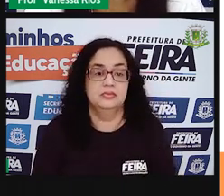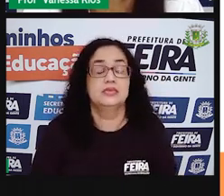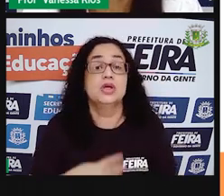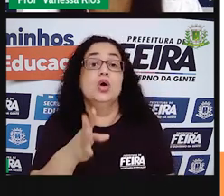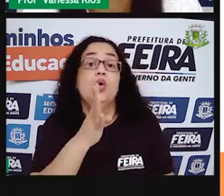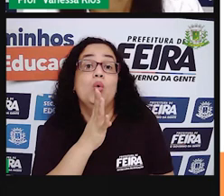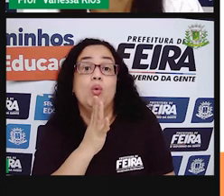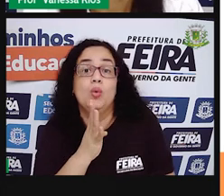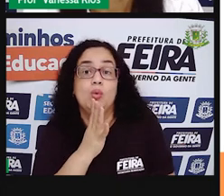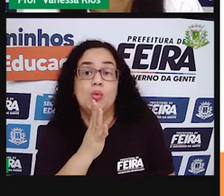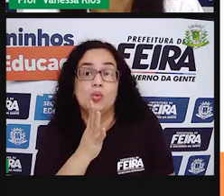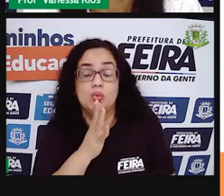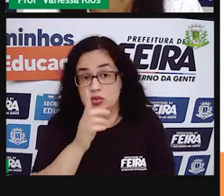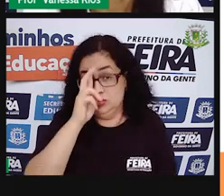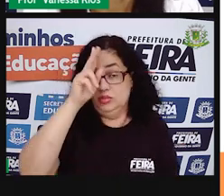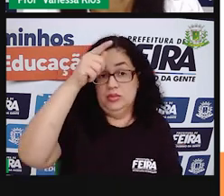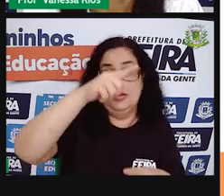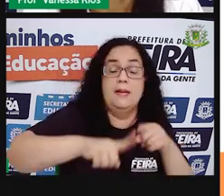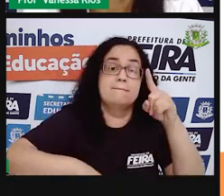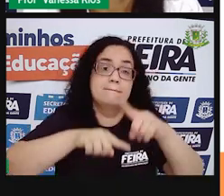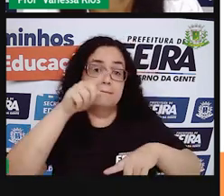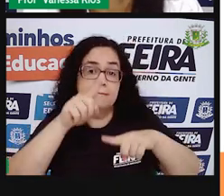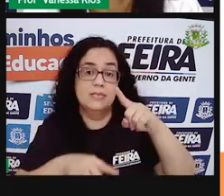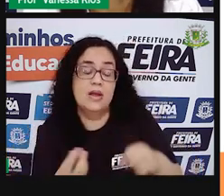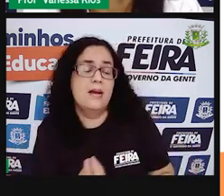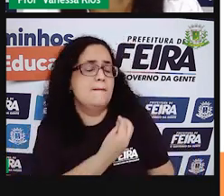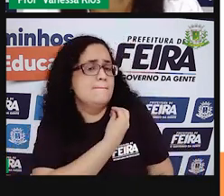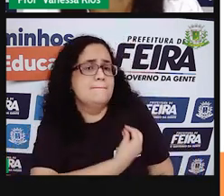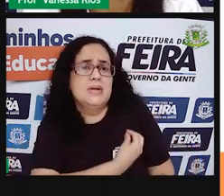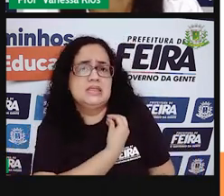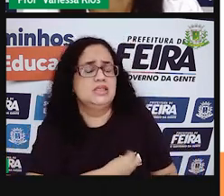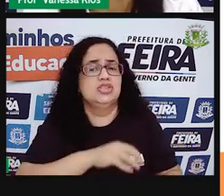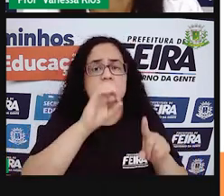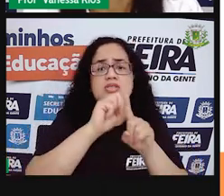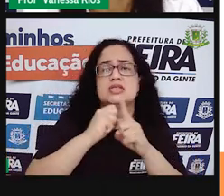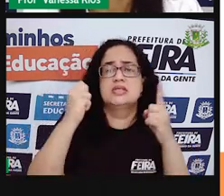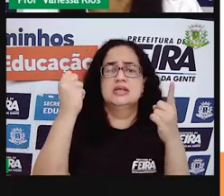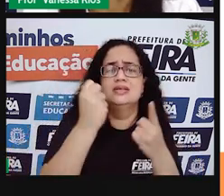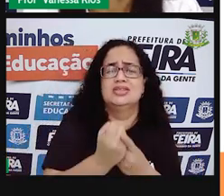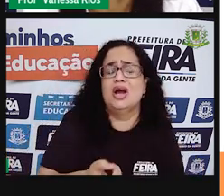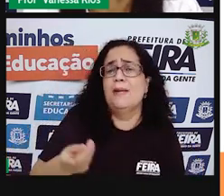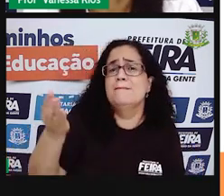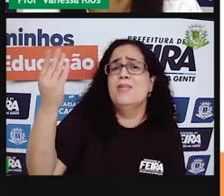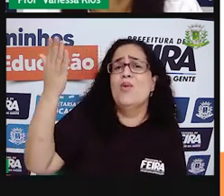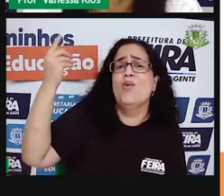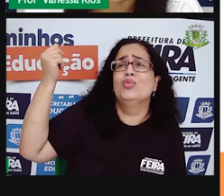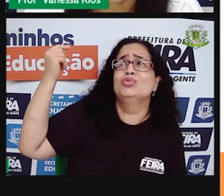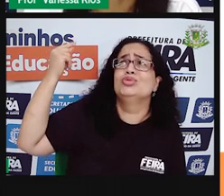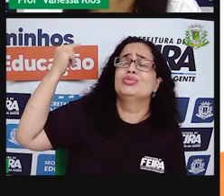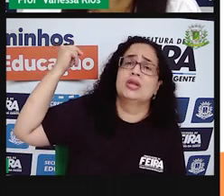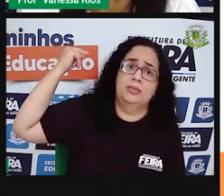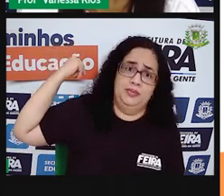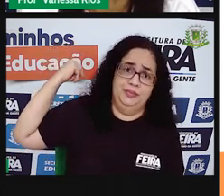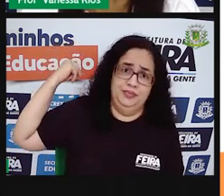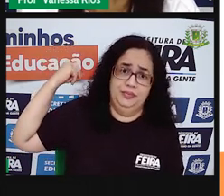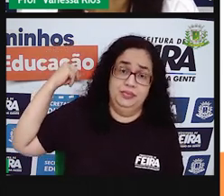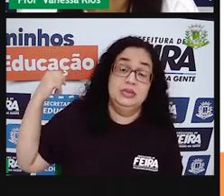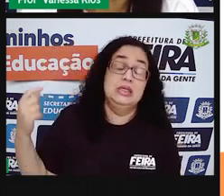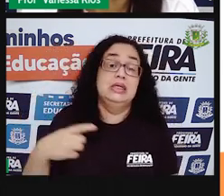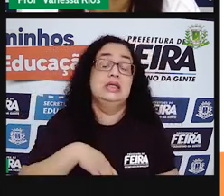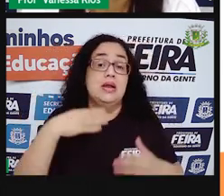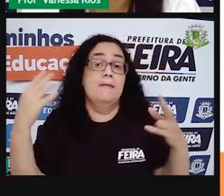Os conhecimentos sobre a resistência dos materiais é algo que está presente na sociedade há muito tempo.